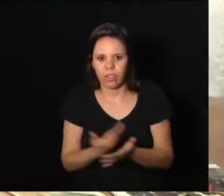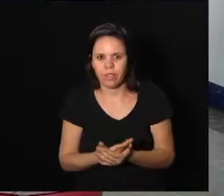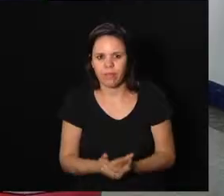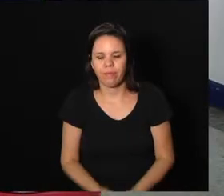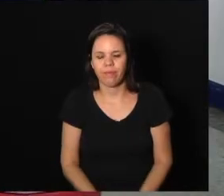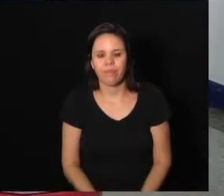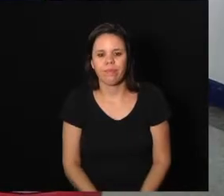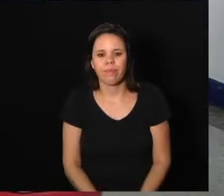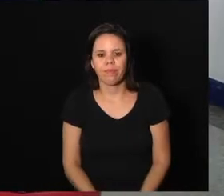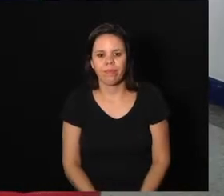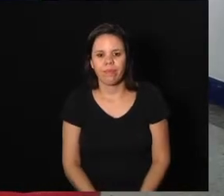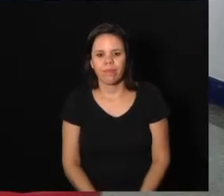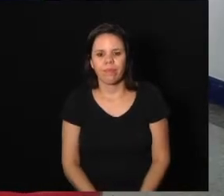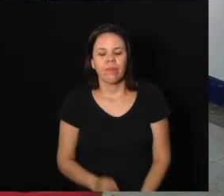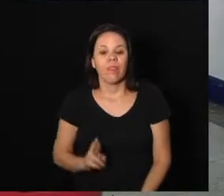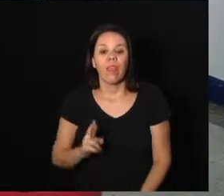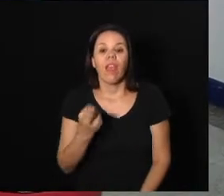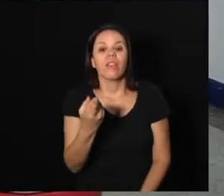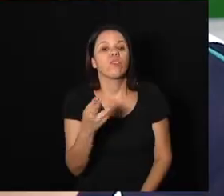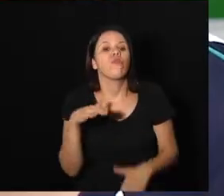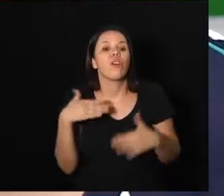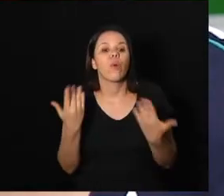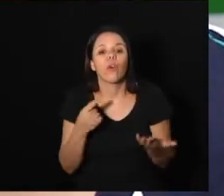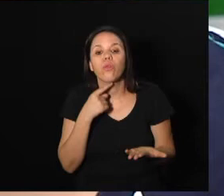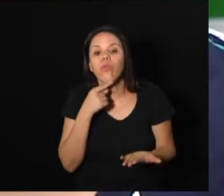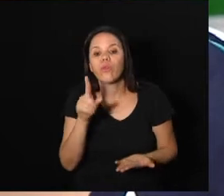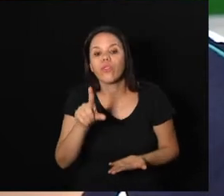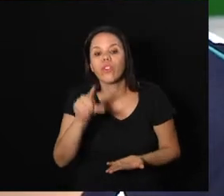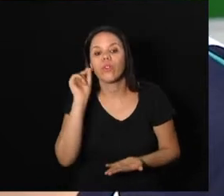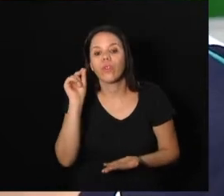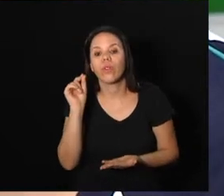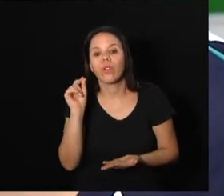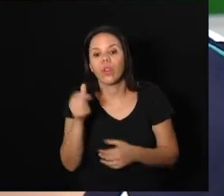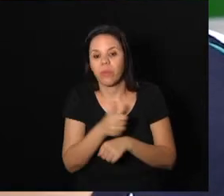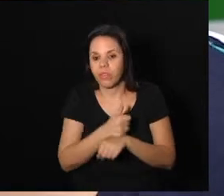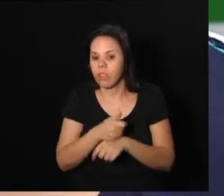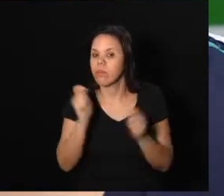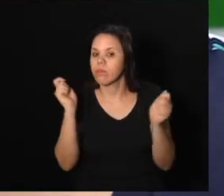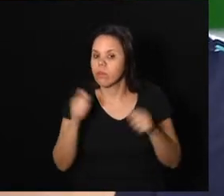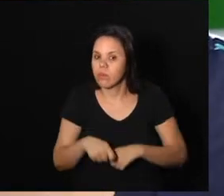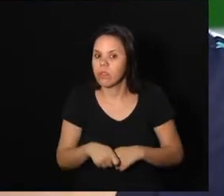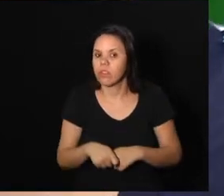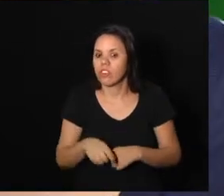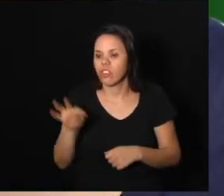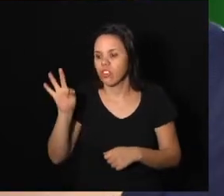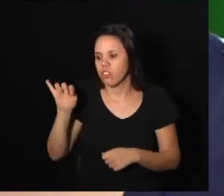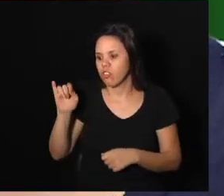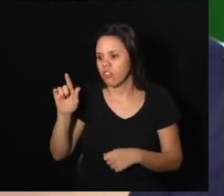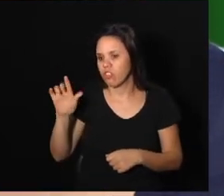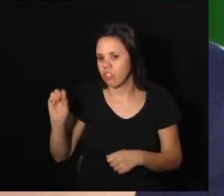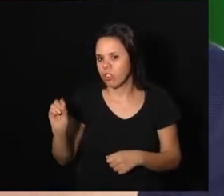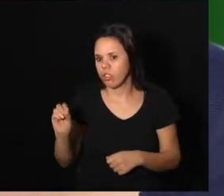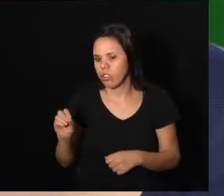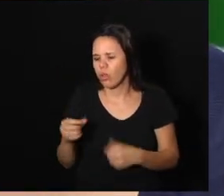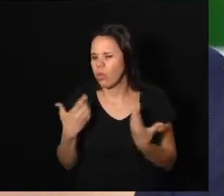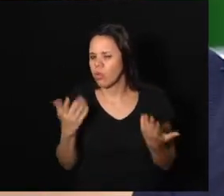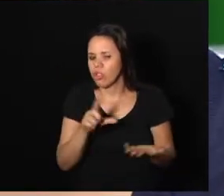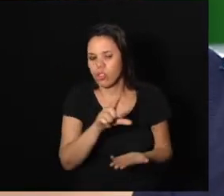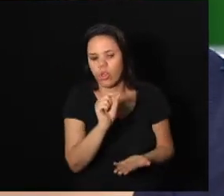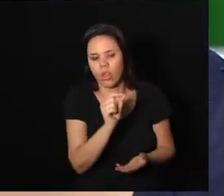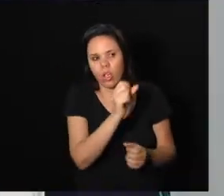Aula. Resolver o enigma da escolha da profissão? Dá. O Thiago conseguiu